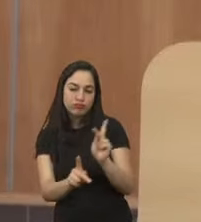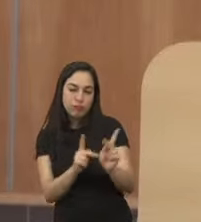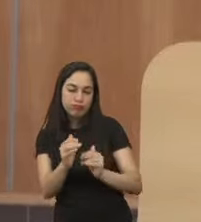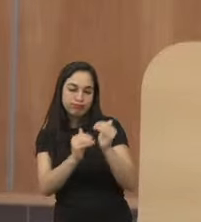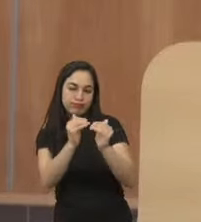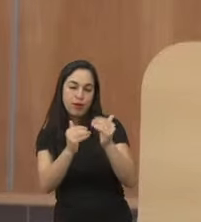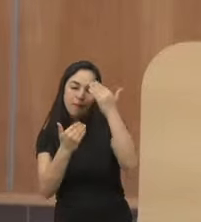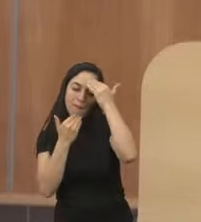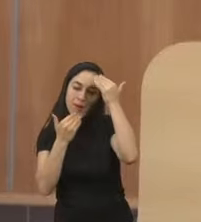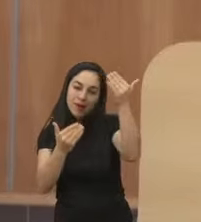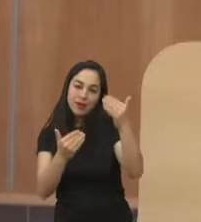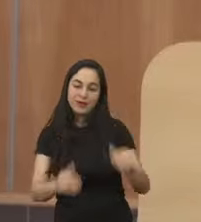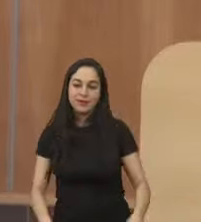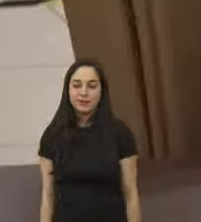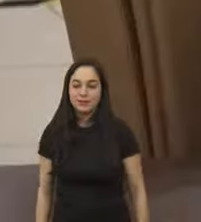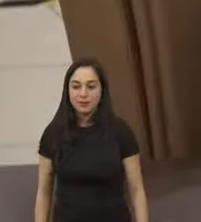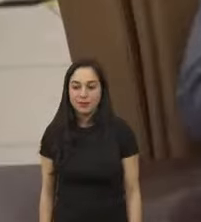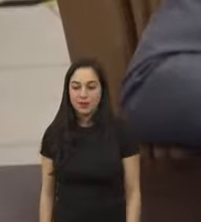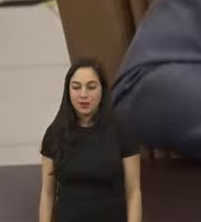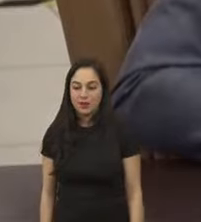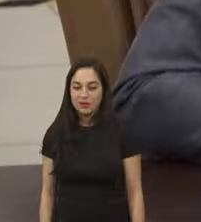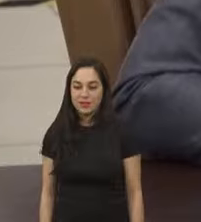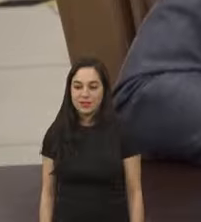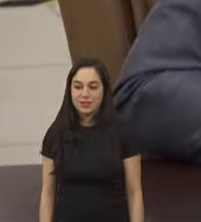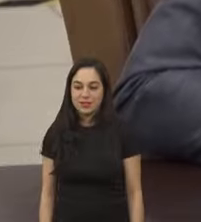Obrigado. Me concede uma parte, Gabriel?